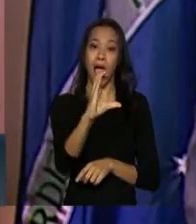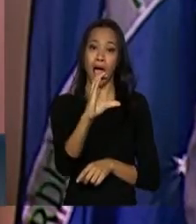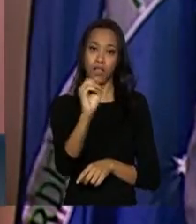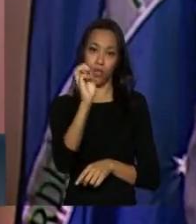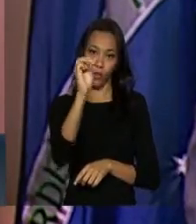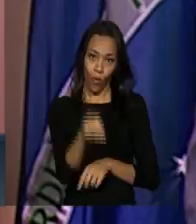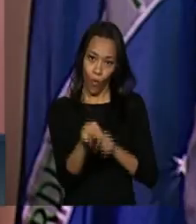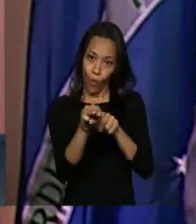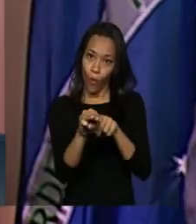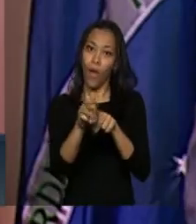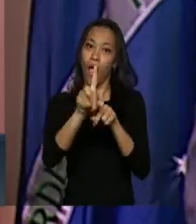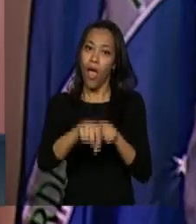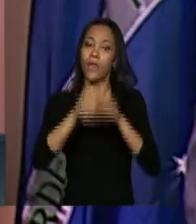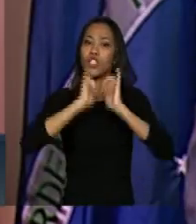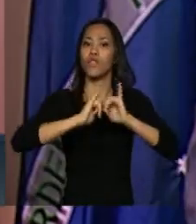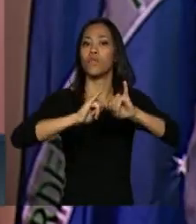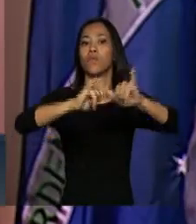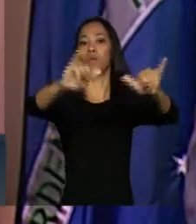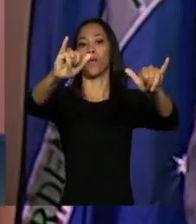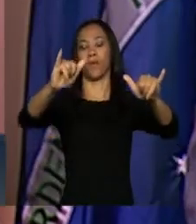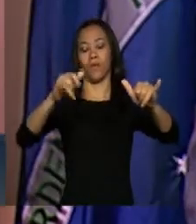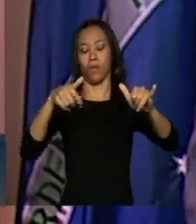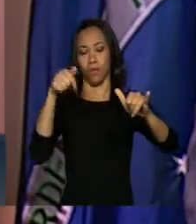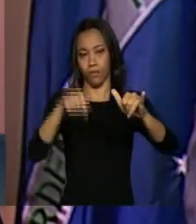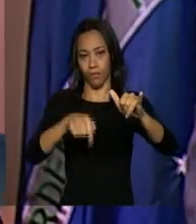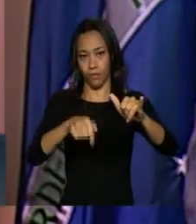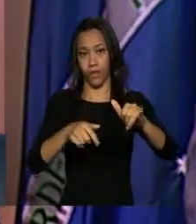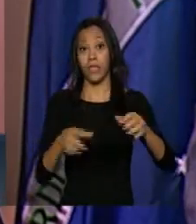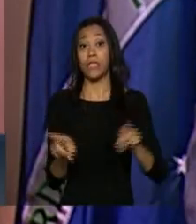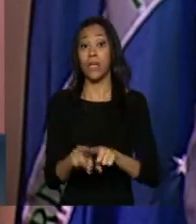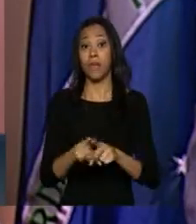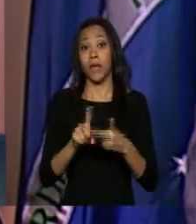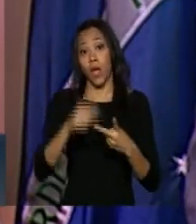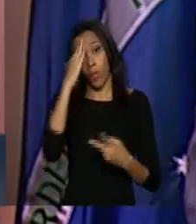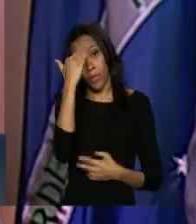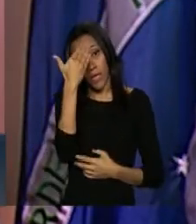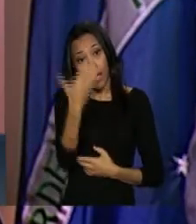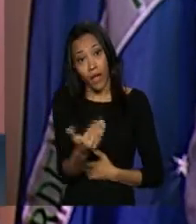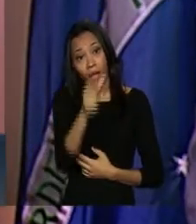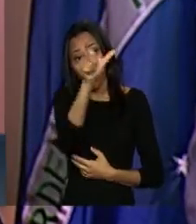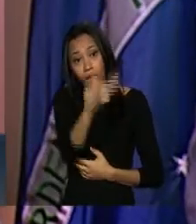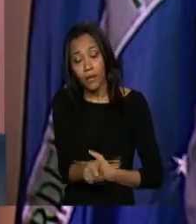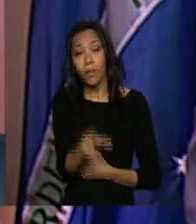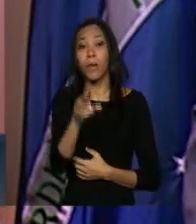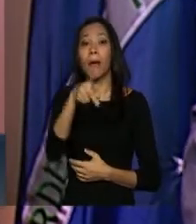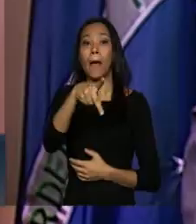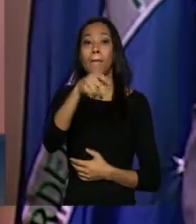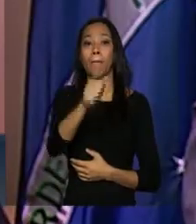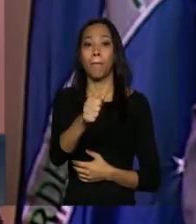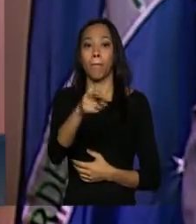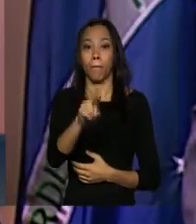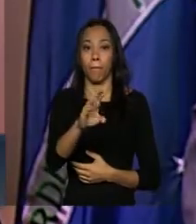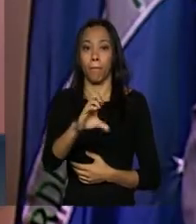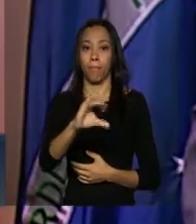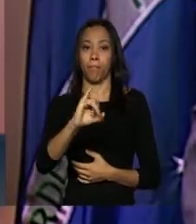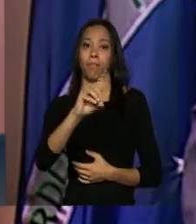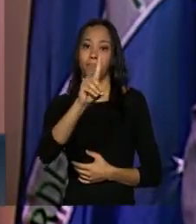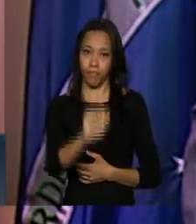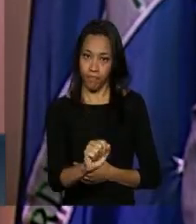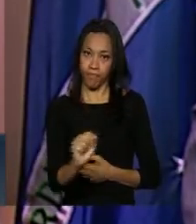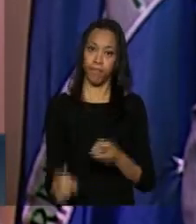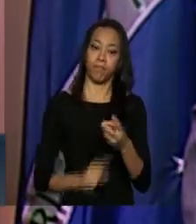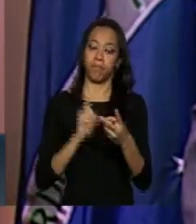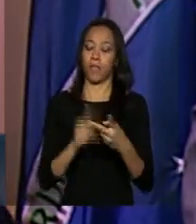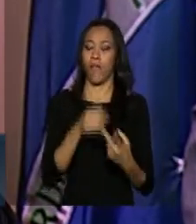campanha. Muito obrigado, doutora Aparecida, ao esforço do DAPS por viabilizar esse momento.